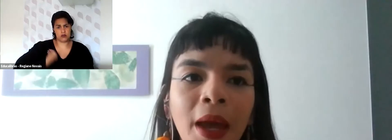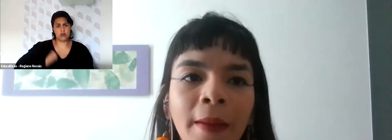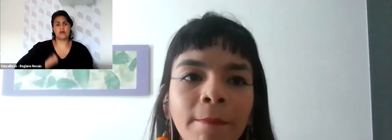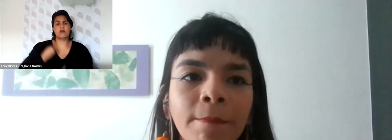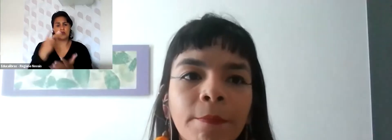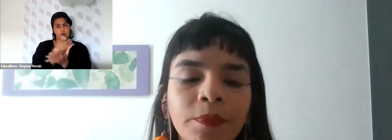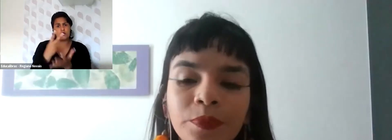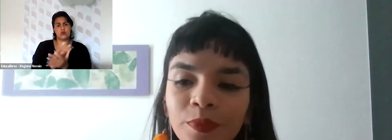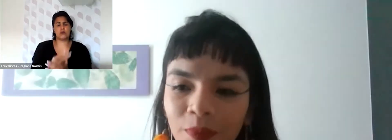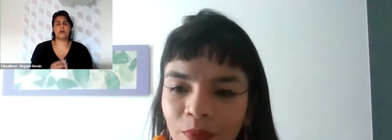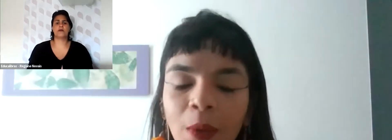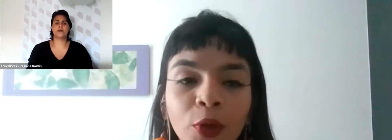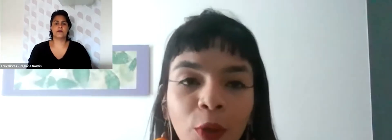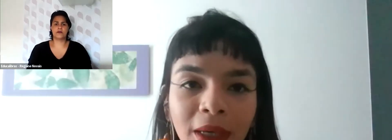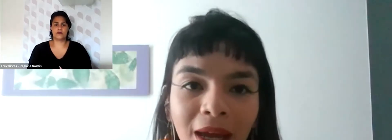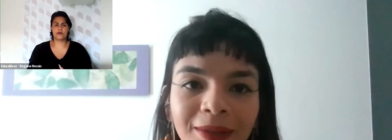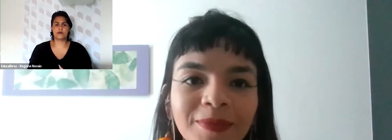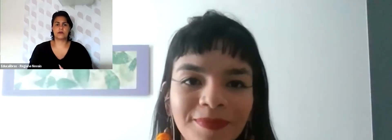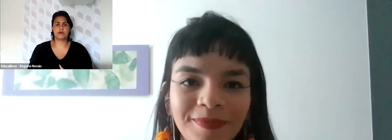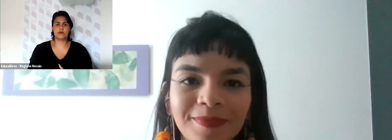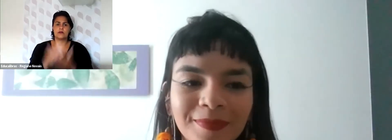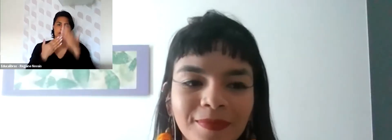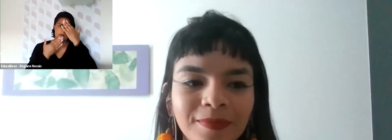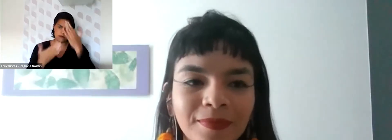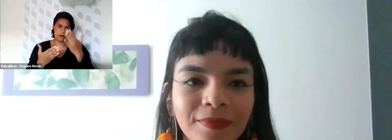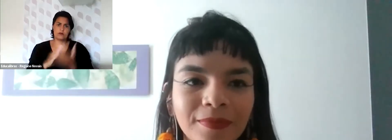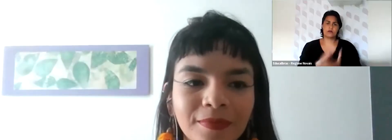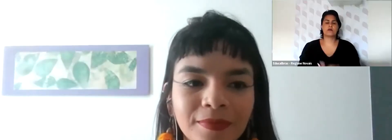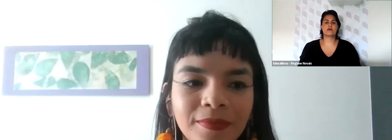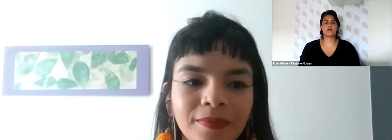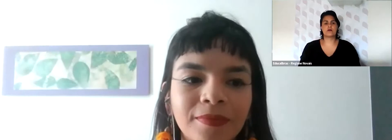floresta em pé. Muito obrigada.